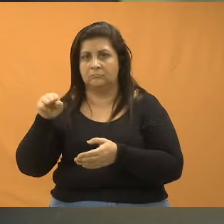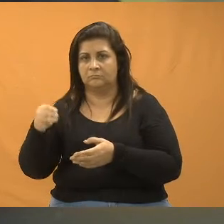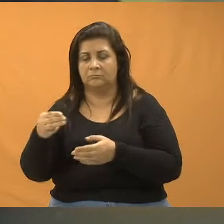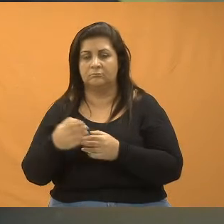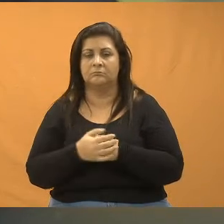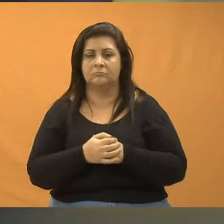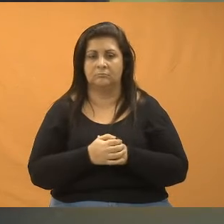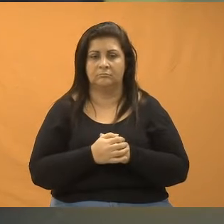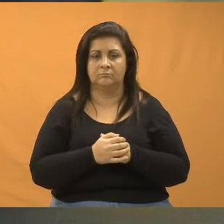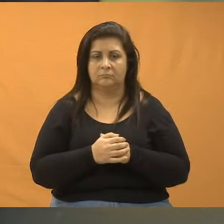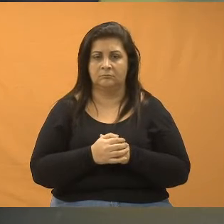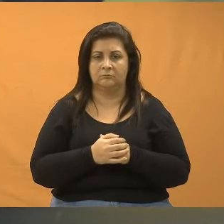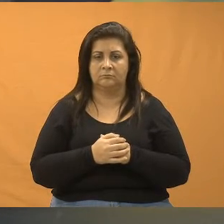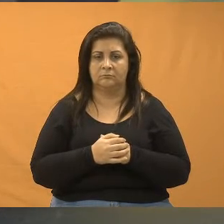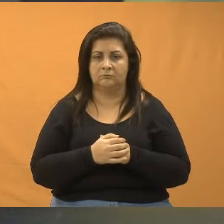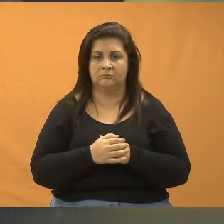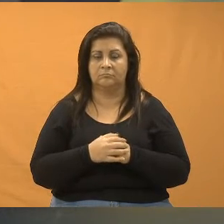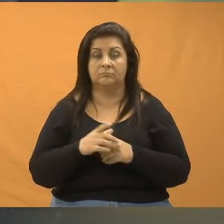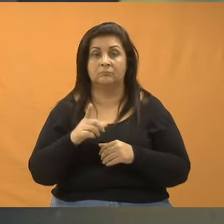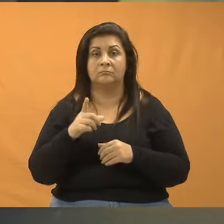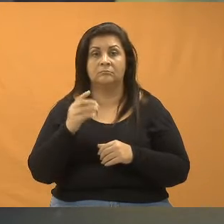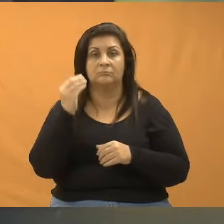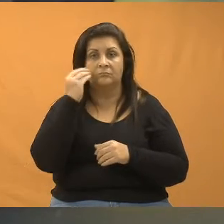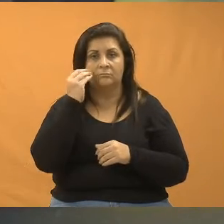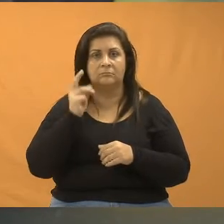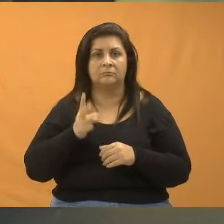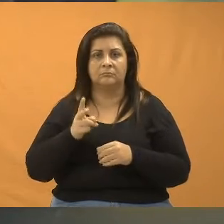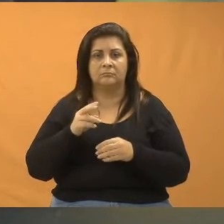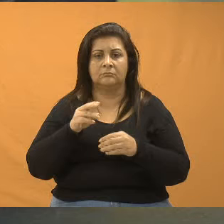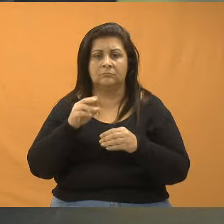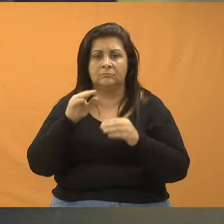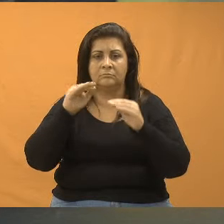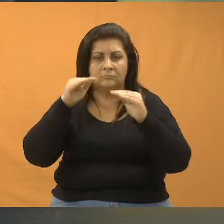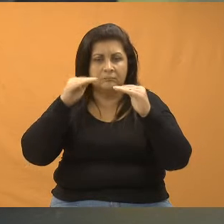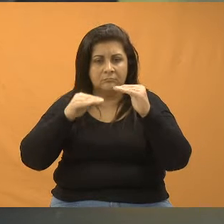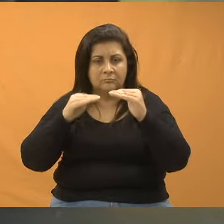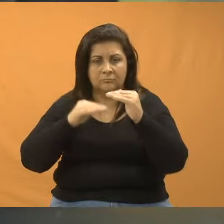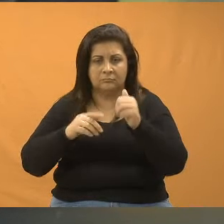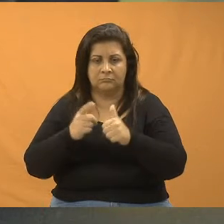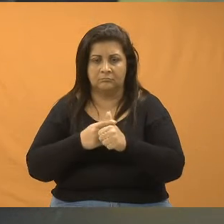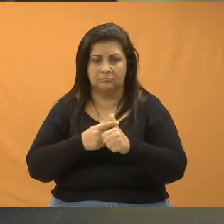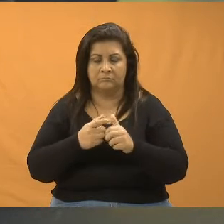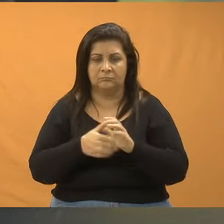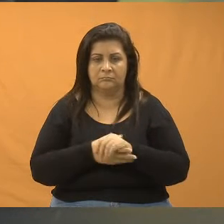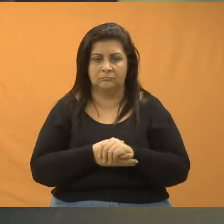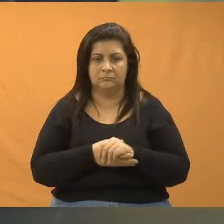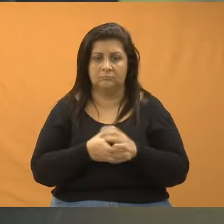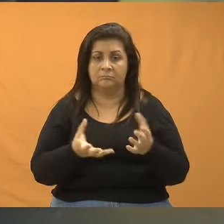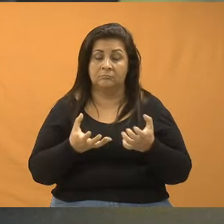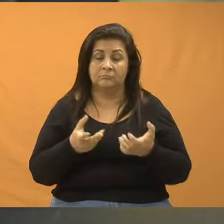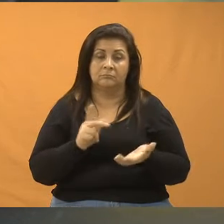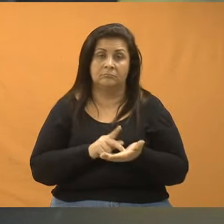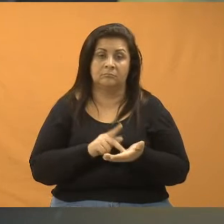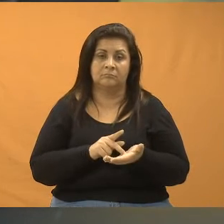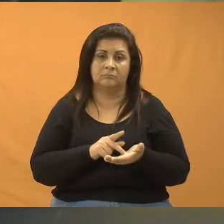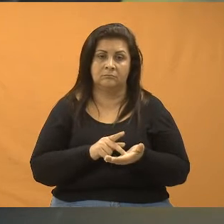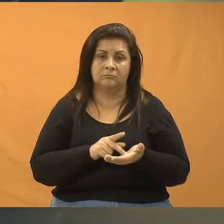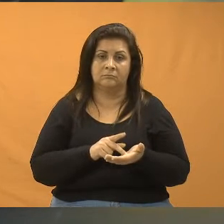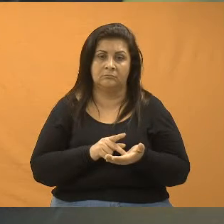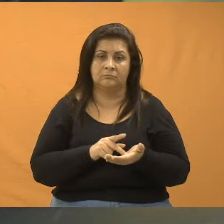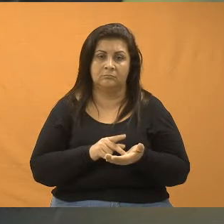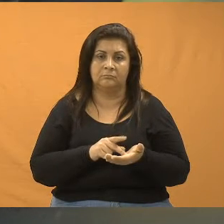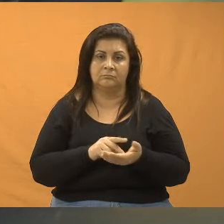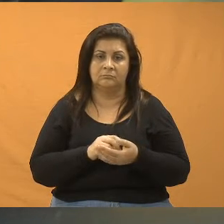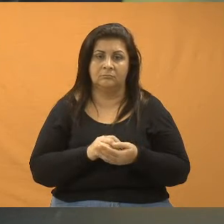zerar e minimizar isso daí. Então a gente tem que ser. Eu queria muito, de verdade, que essa discussão não